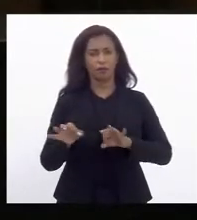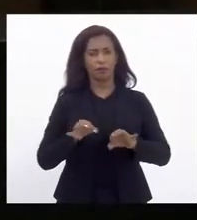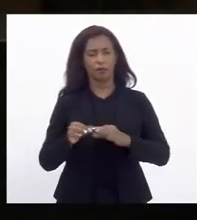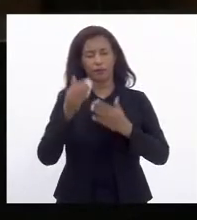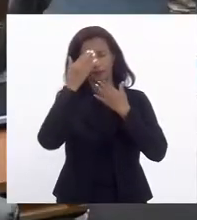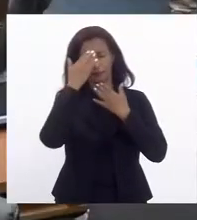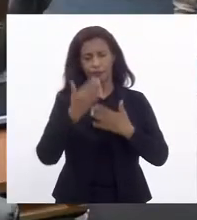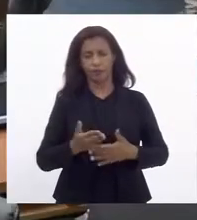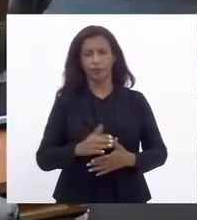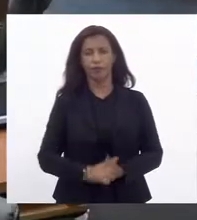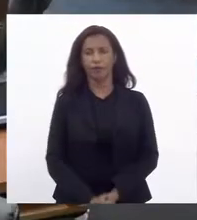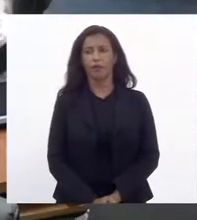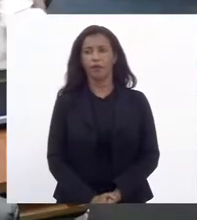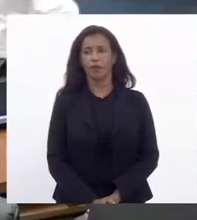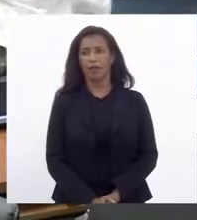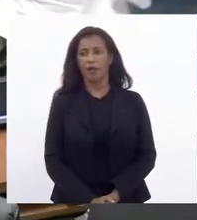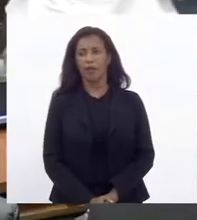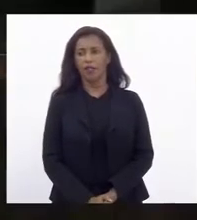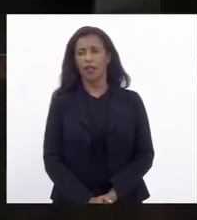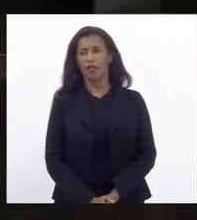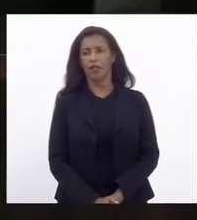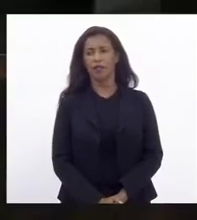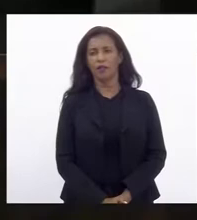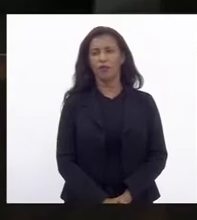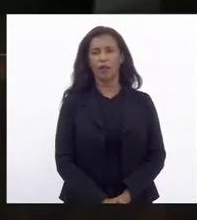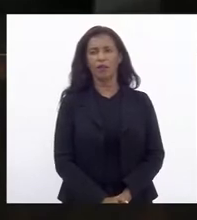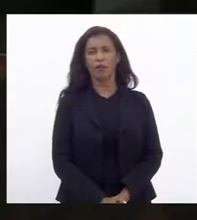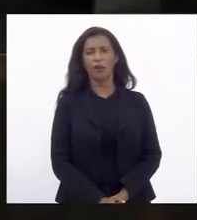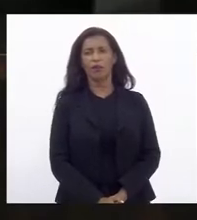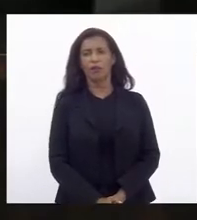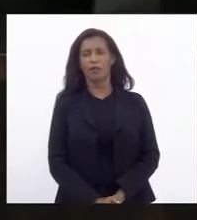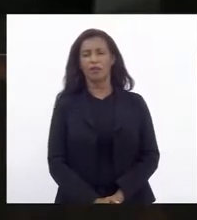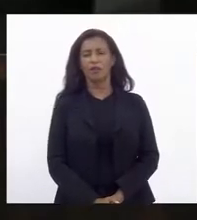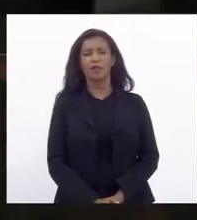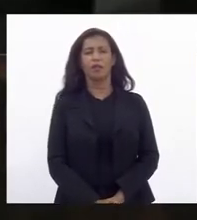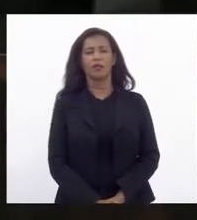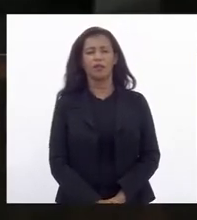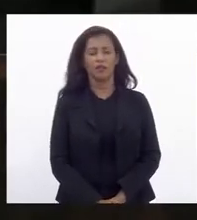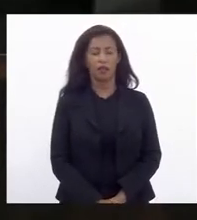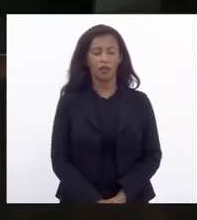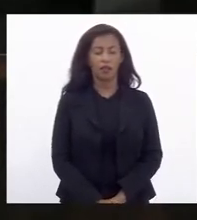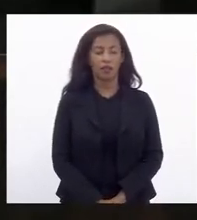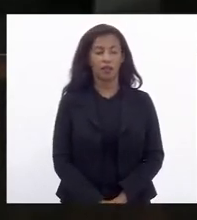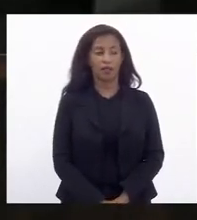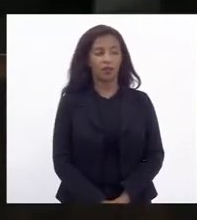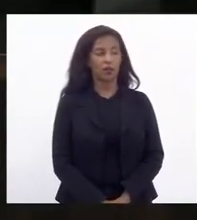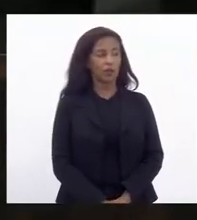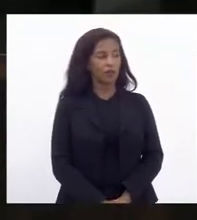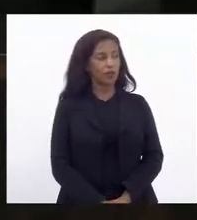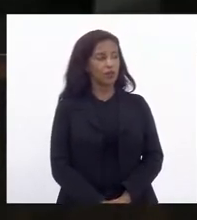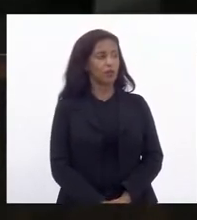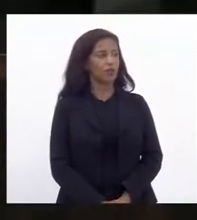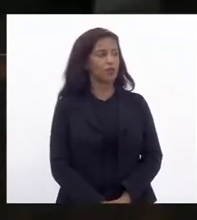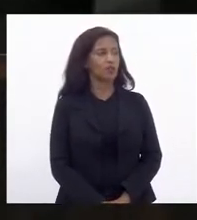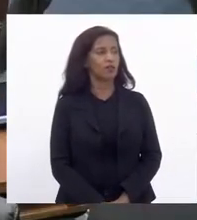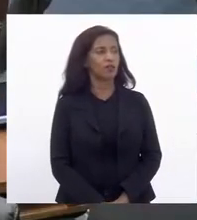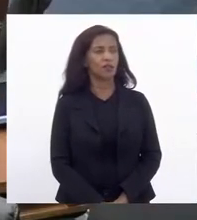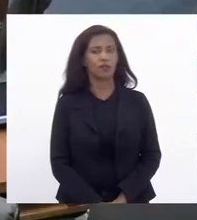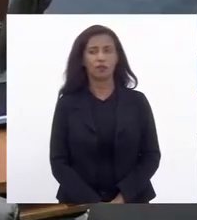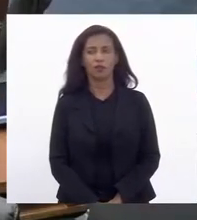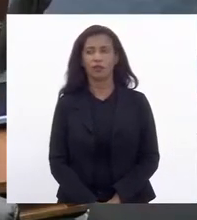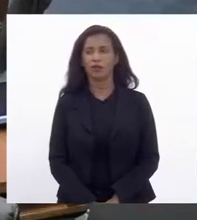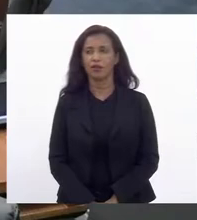Muito obrigada. Próxima deputada, a deputada Renata, em seguida Renan Ferreirinha e ele e o Omar Coelho. Não, eu queria